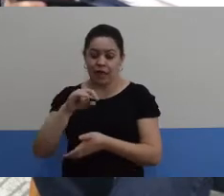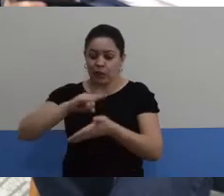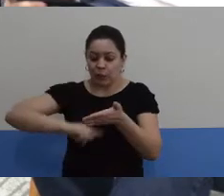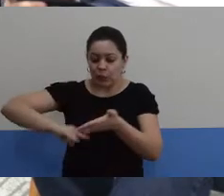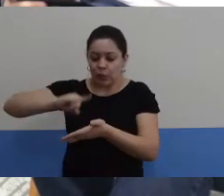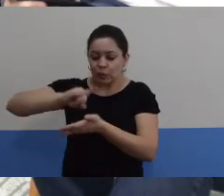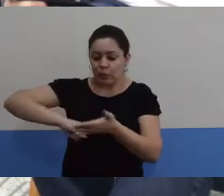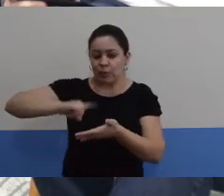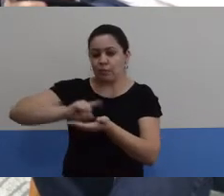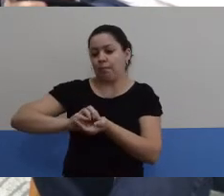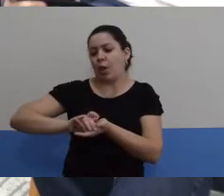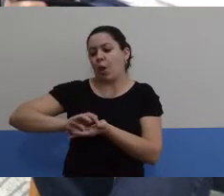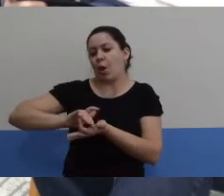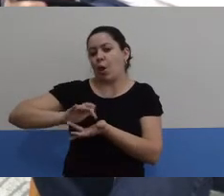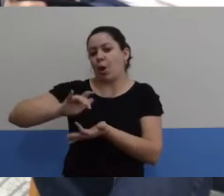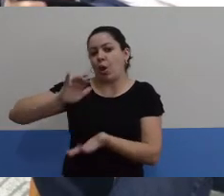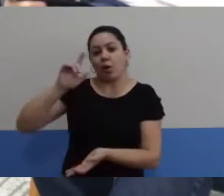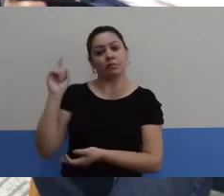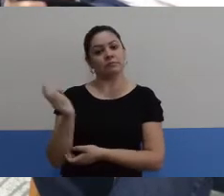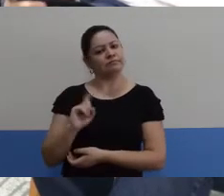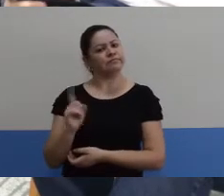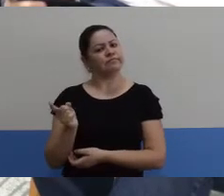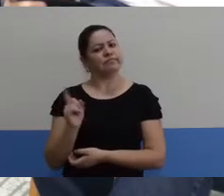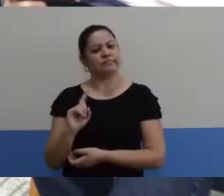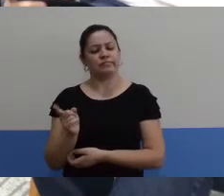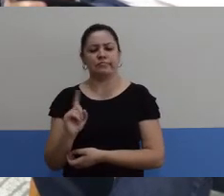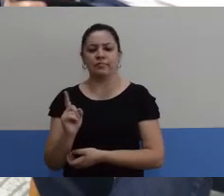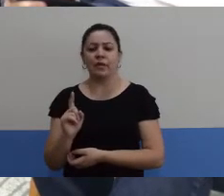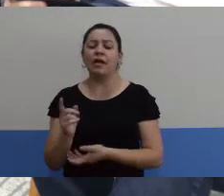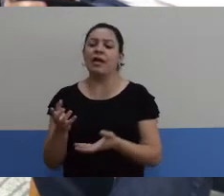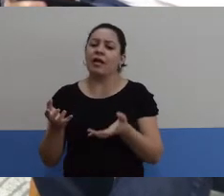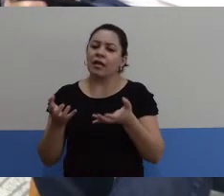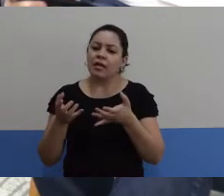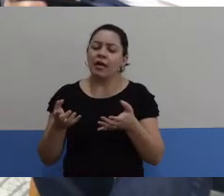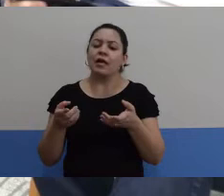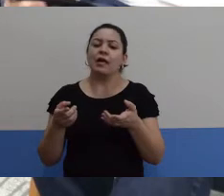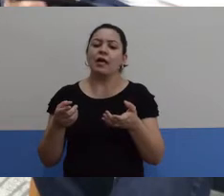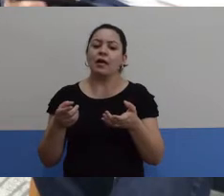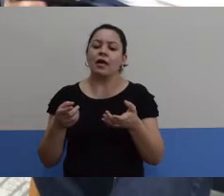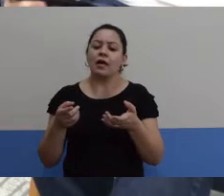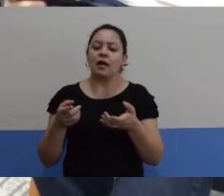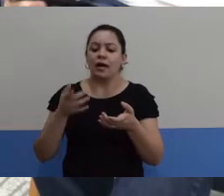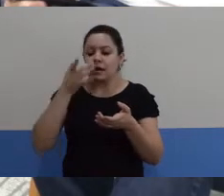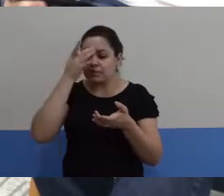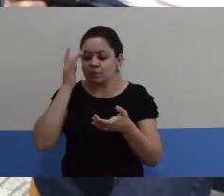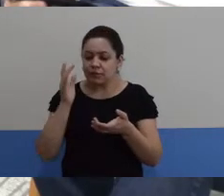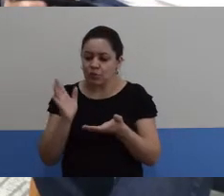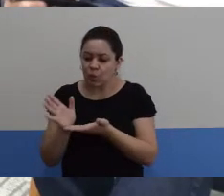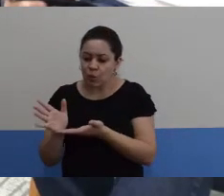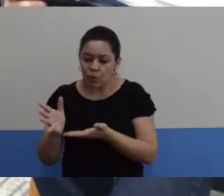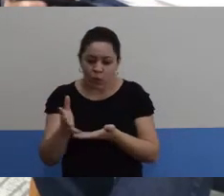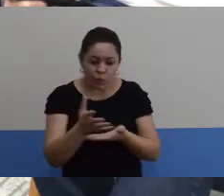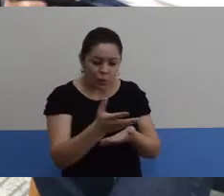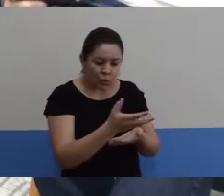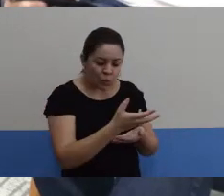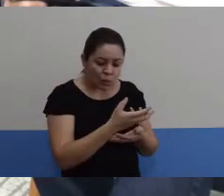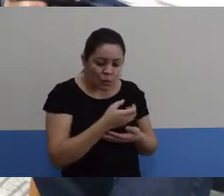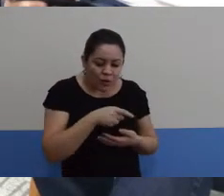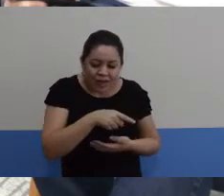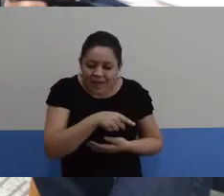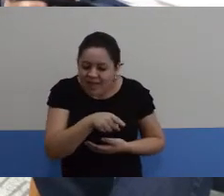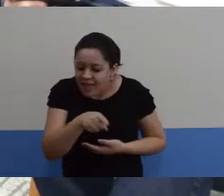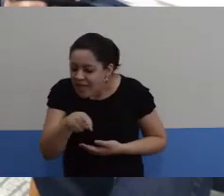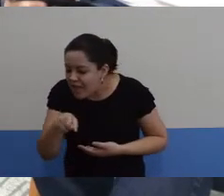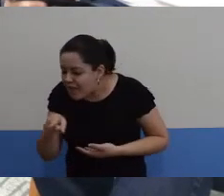documentos. Pelo contrário, pretende inspirar as pessoas a sonharem com a